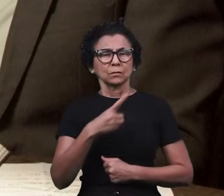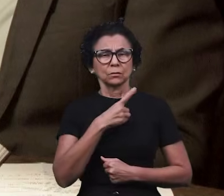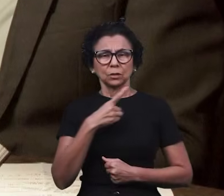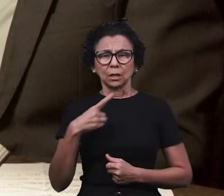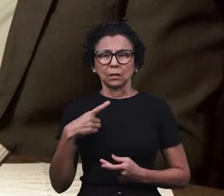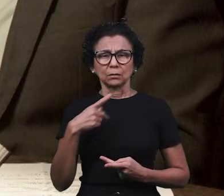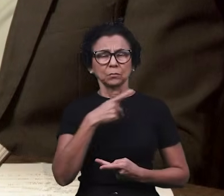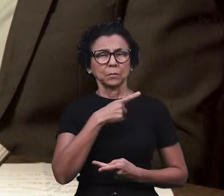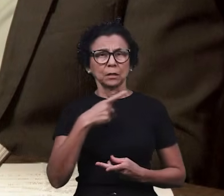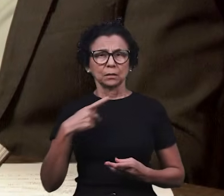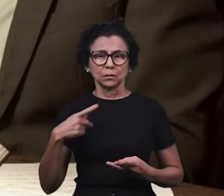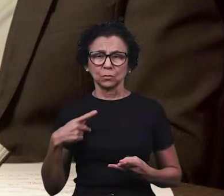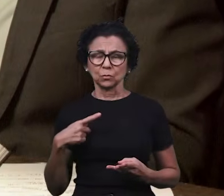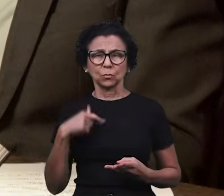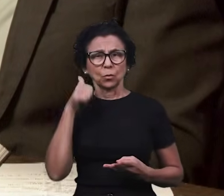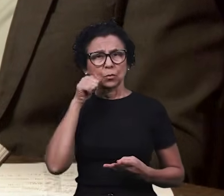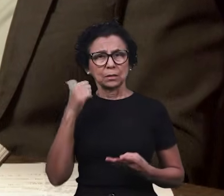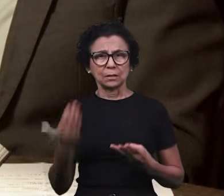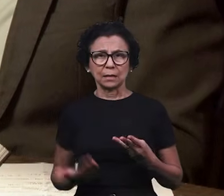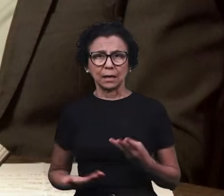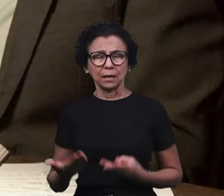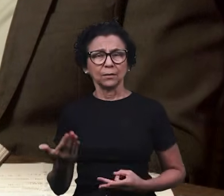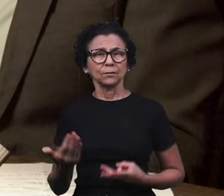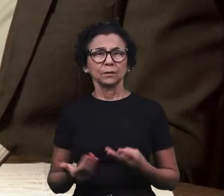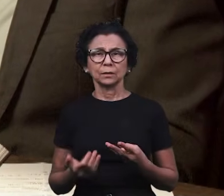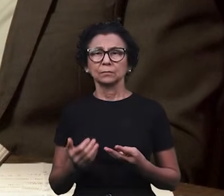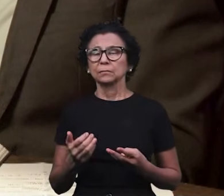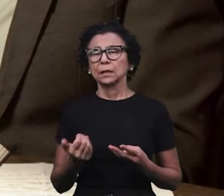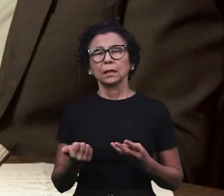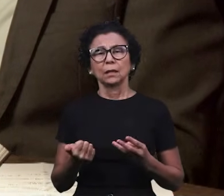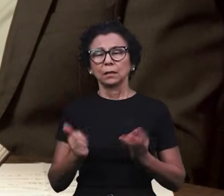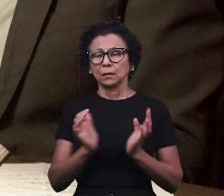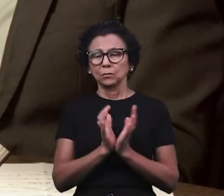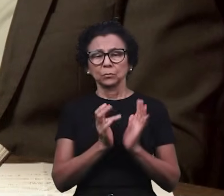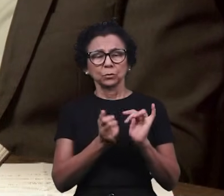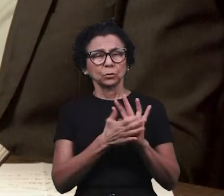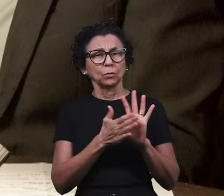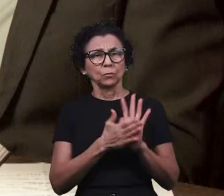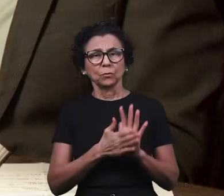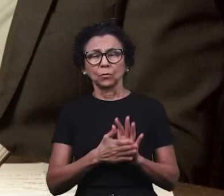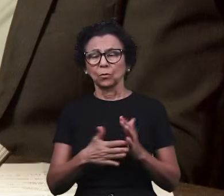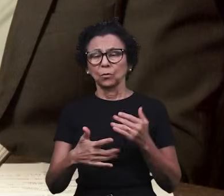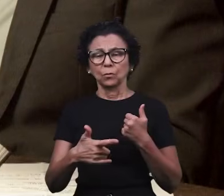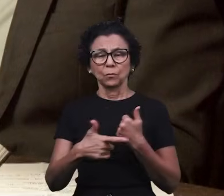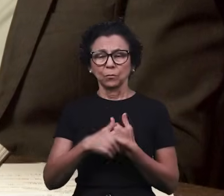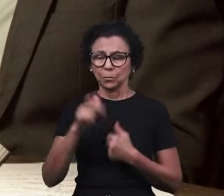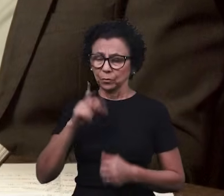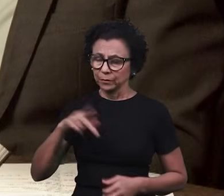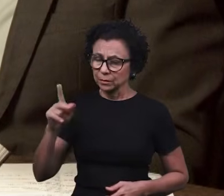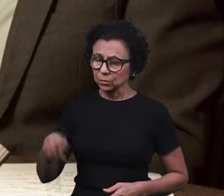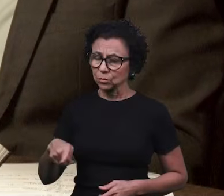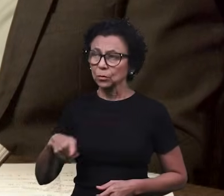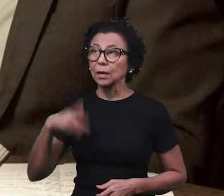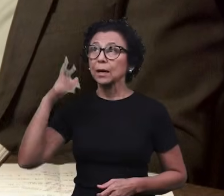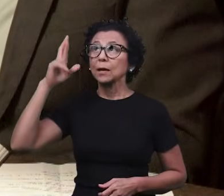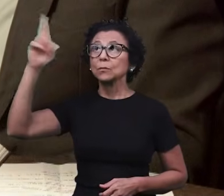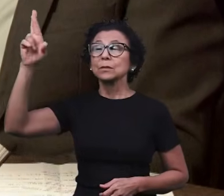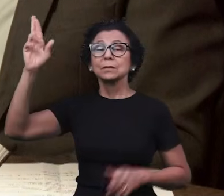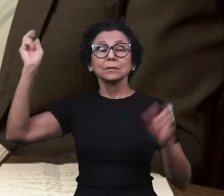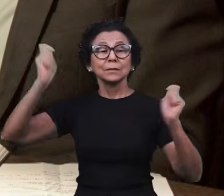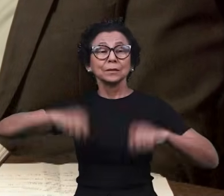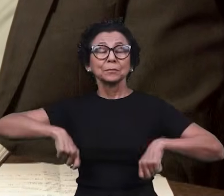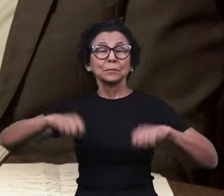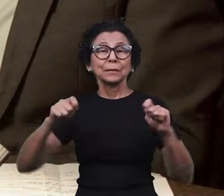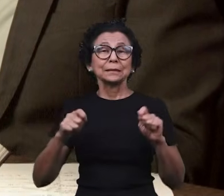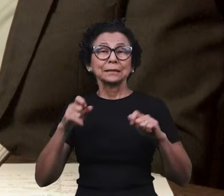frente de um grupo de louvor, faz parte de um grupo de louvor, é professora, quem nos capacita é o Senhor. Sem o Espírito